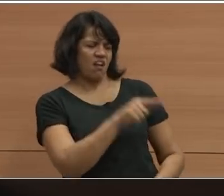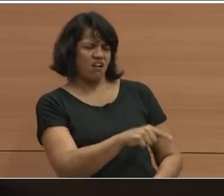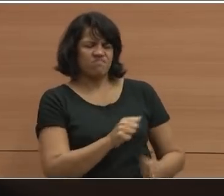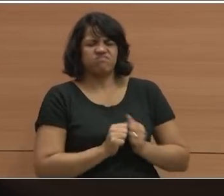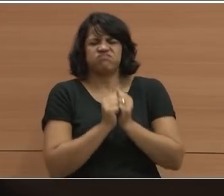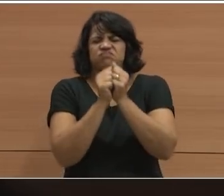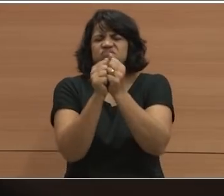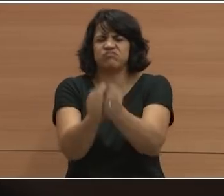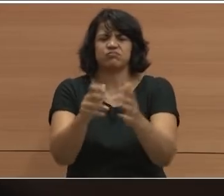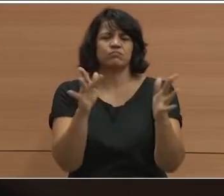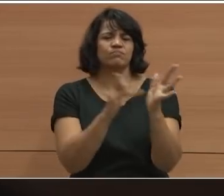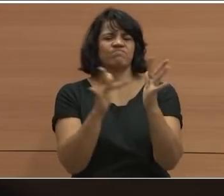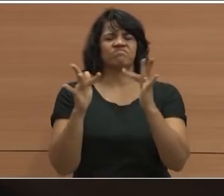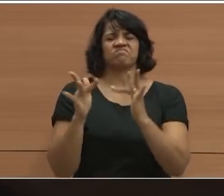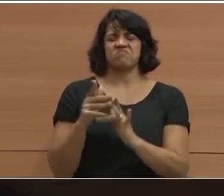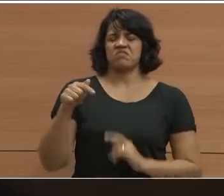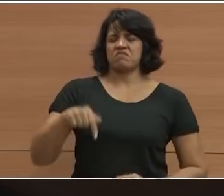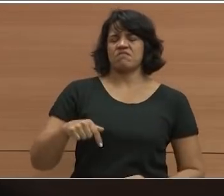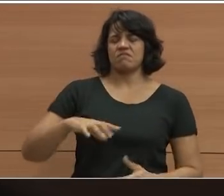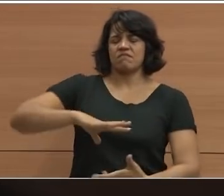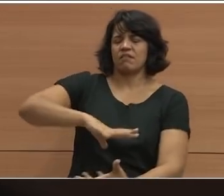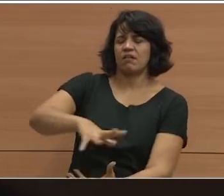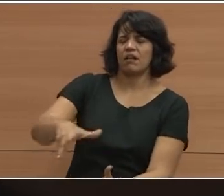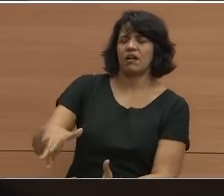com Jesus.